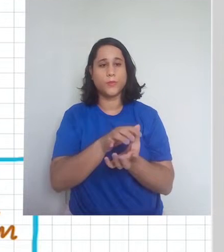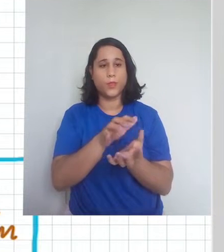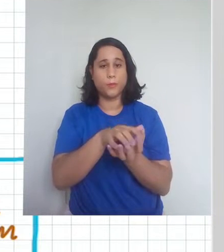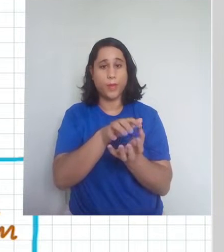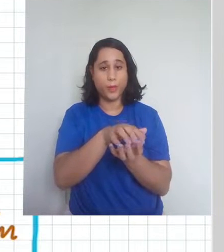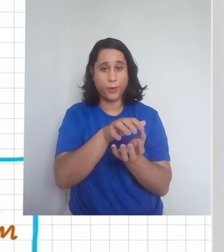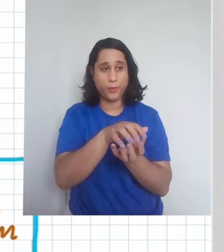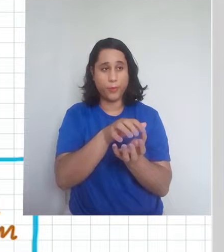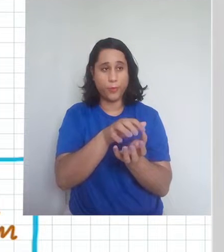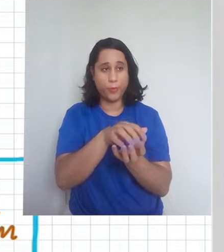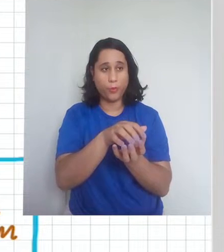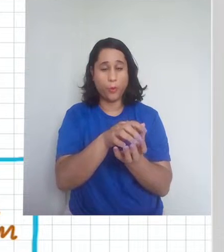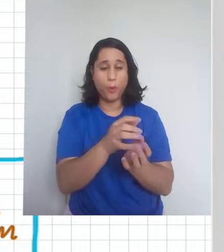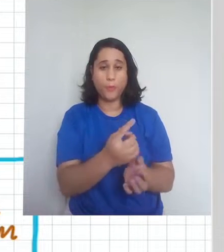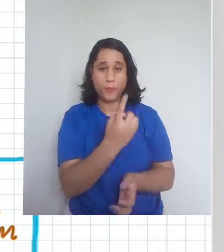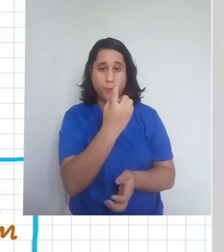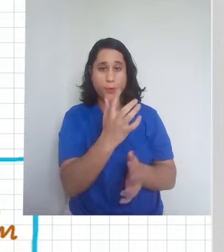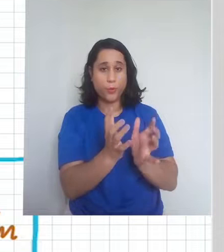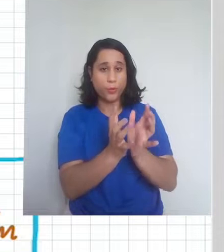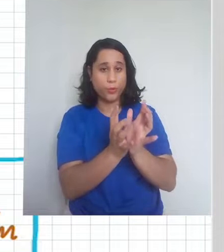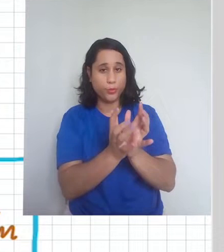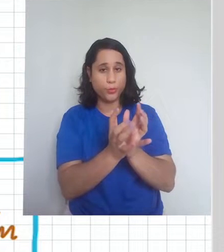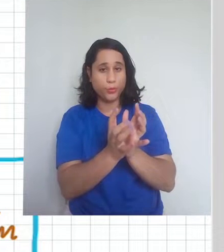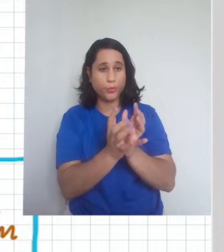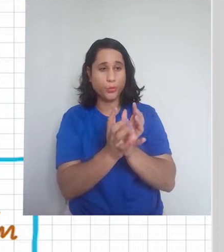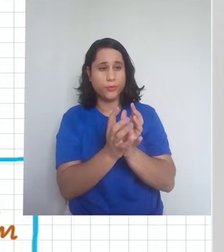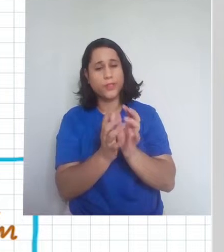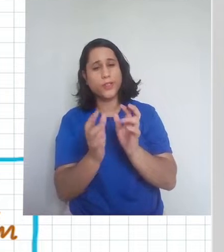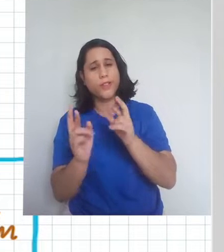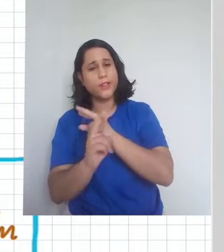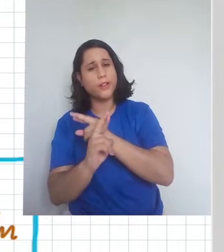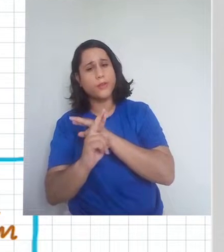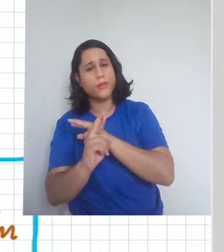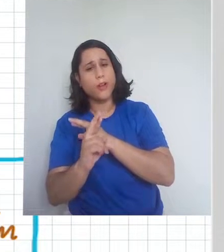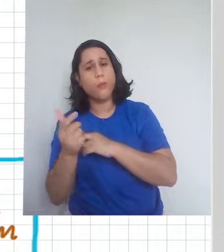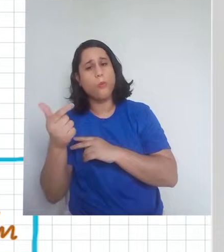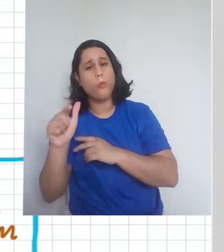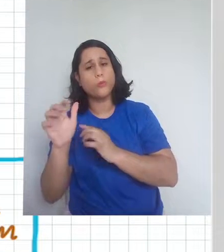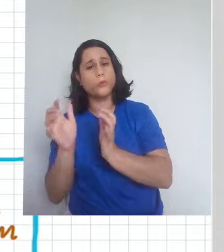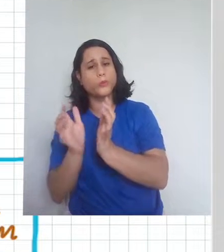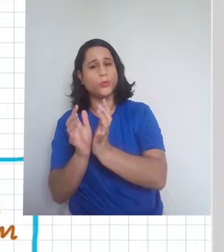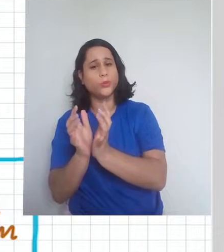Pernambuco aqui vai ser o meu conjunto, tá bom? Relacionado ao Brasil.